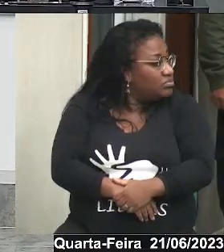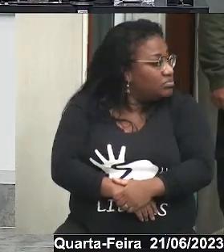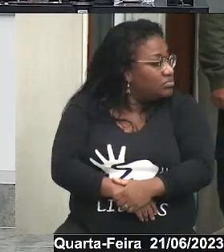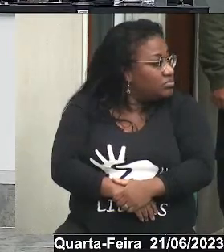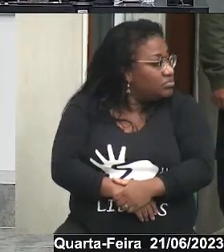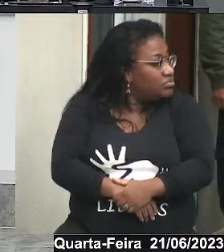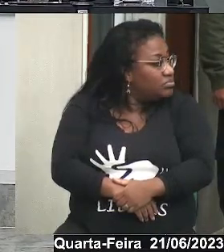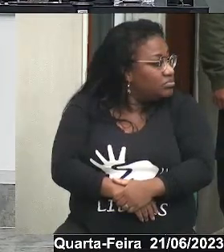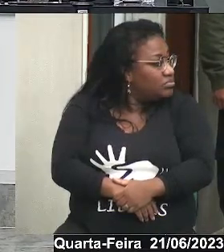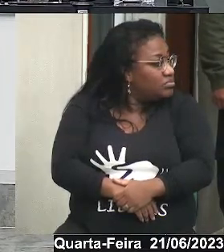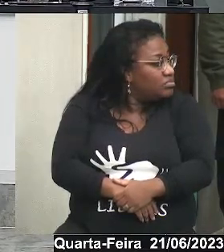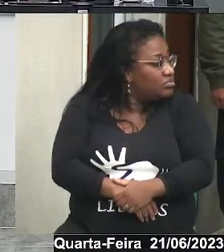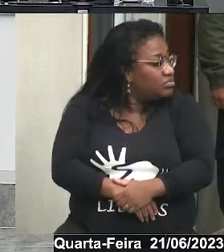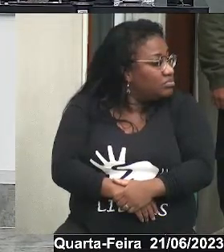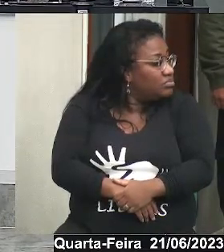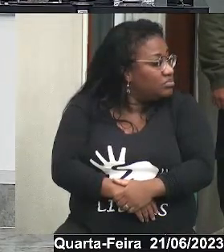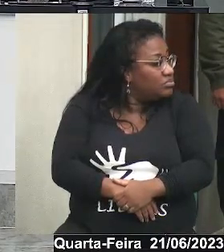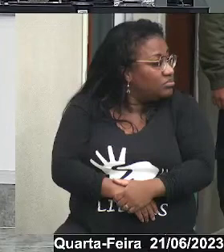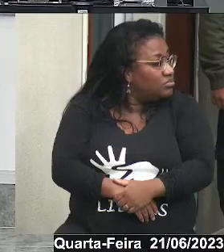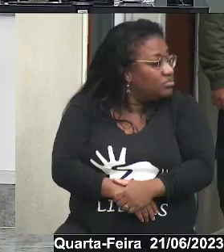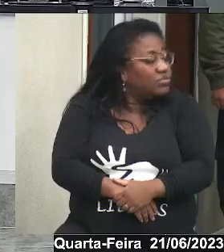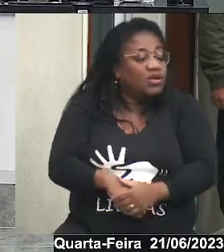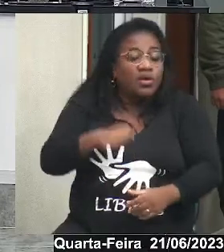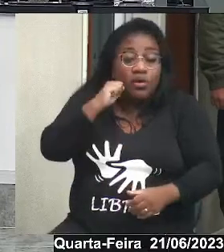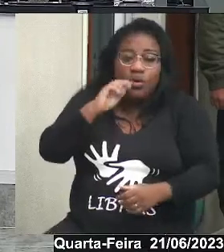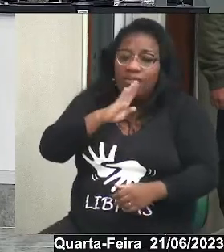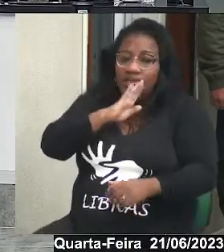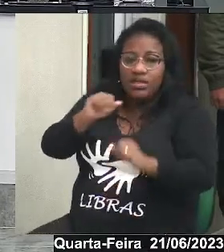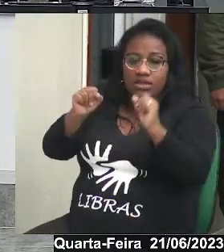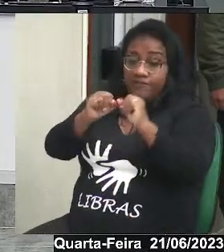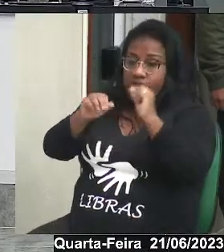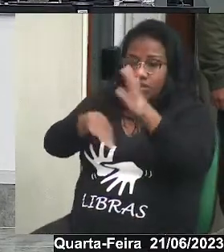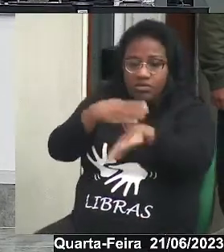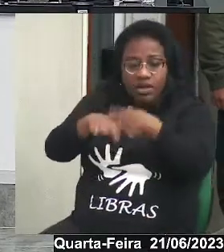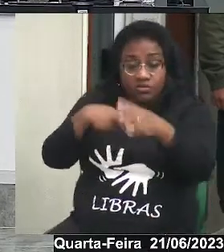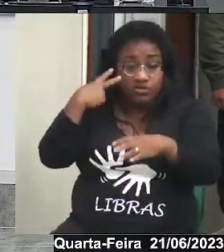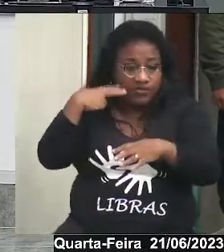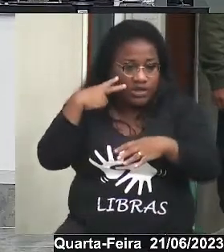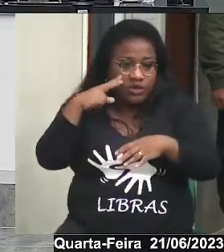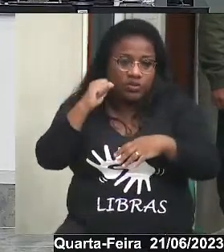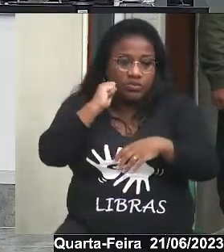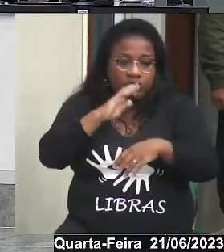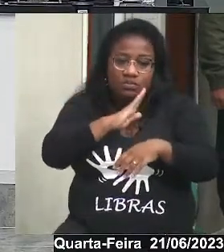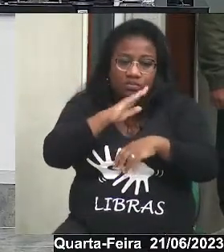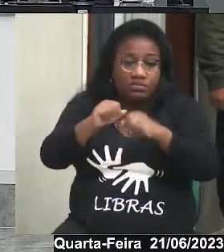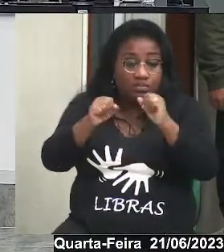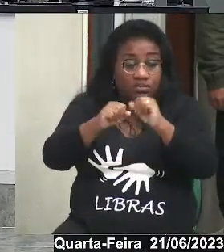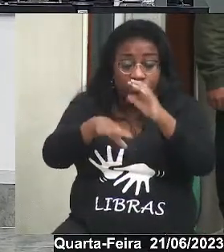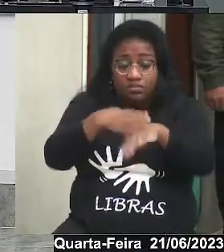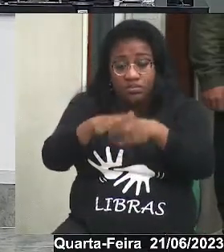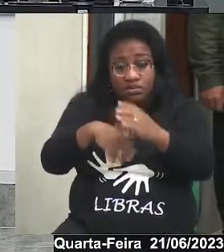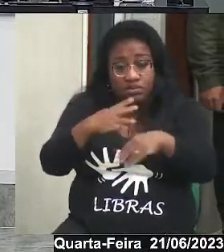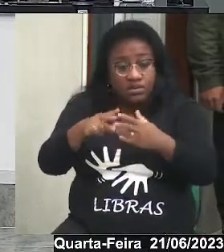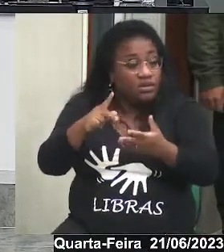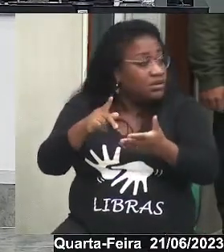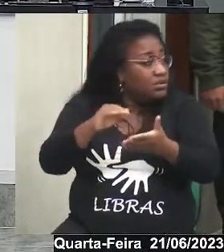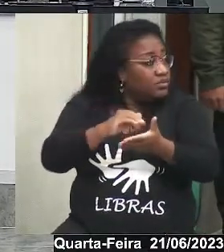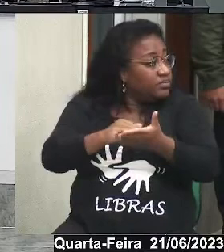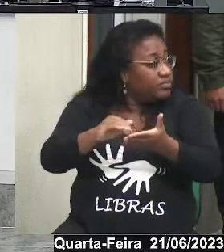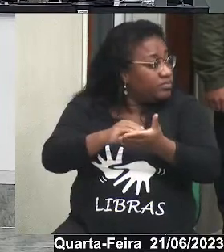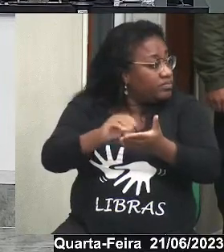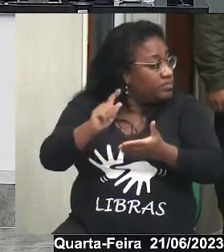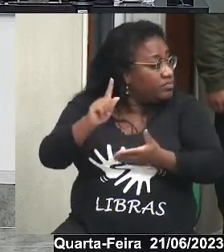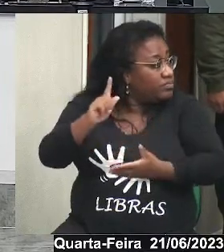Costa. Moção de aplauso 35/2023. Moção de aplauso, congratulação para o GCM